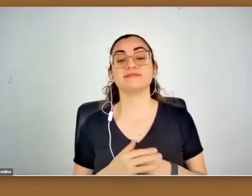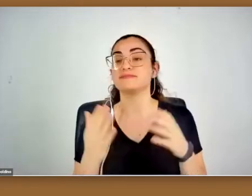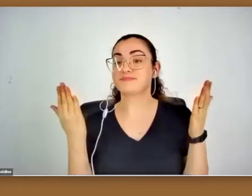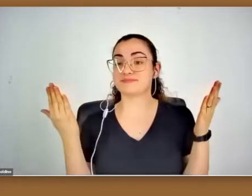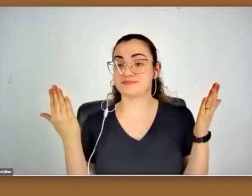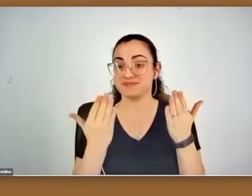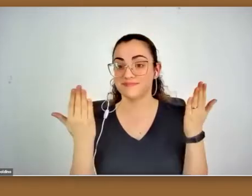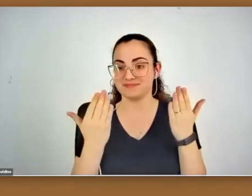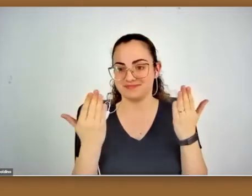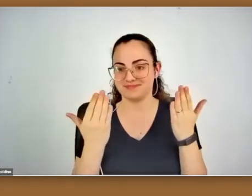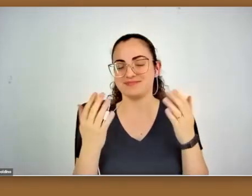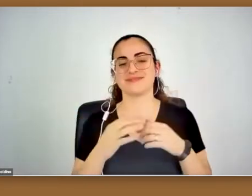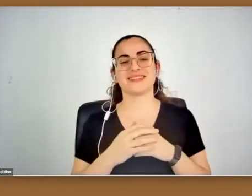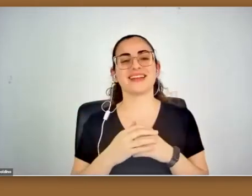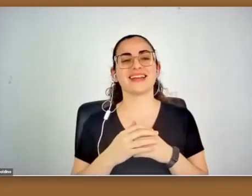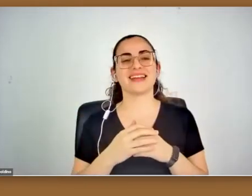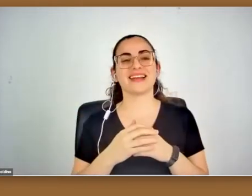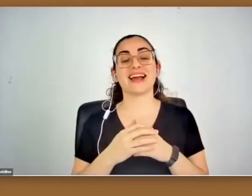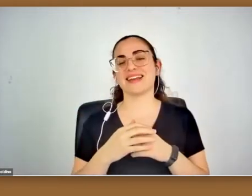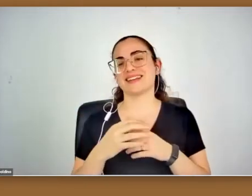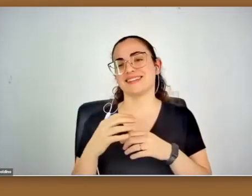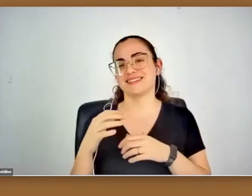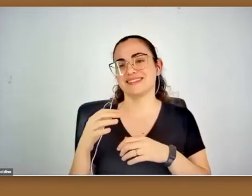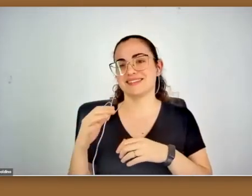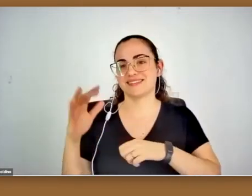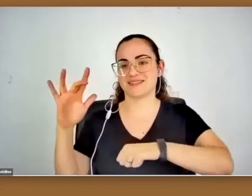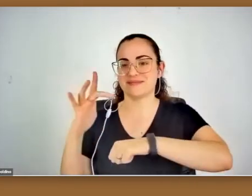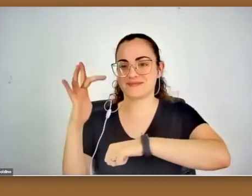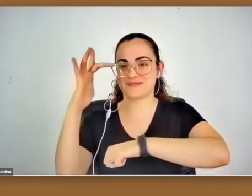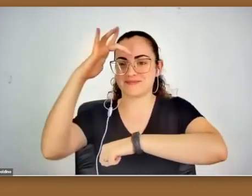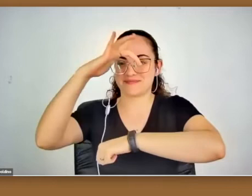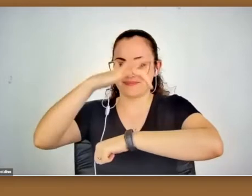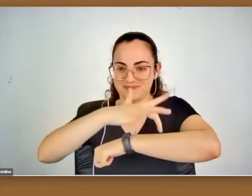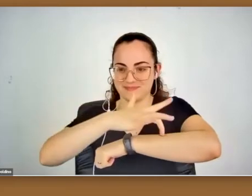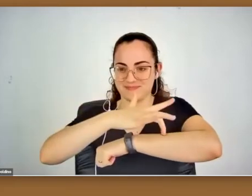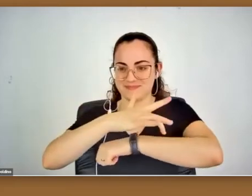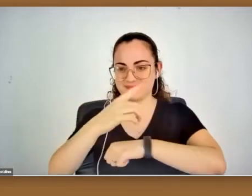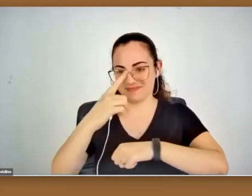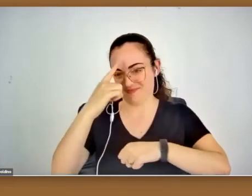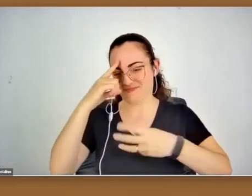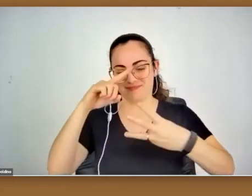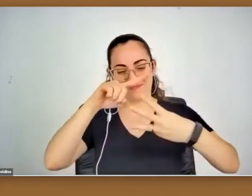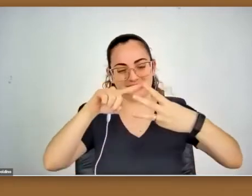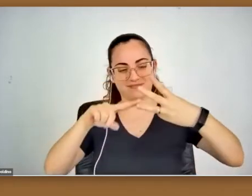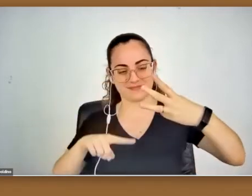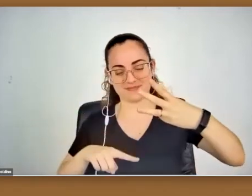Agora, pessoal, a gente vai sair um pouquinho lá dessas, né, 3